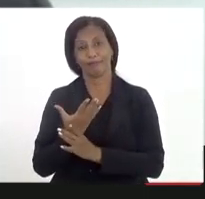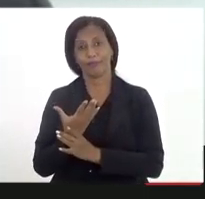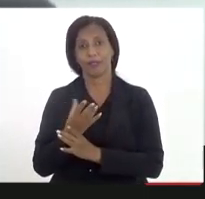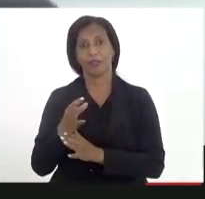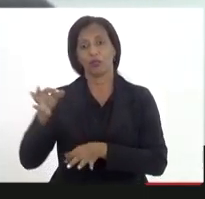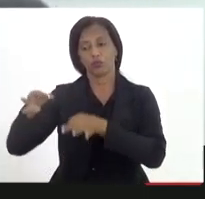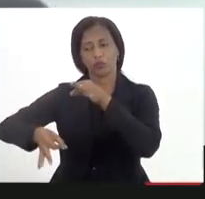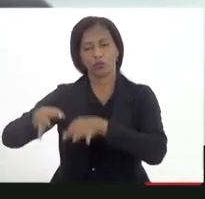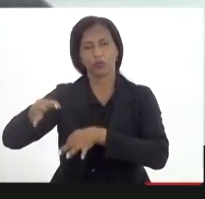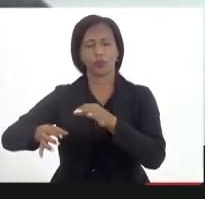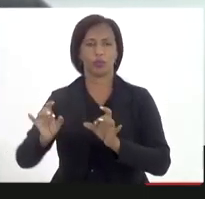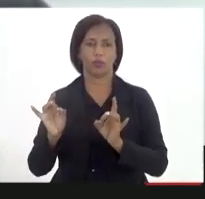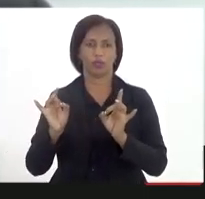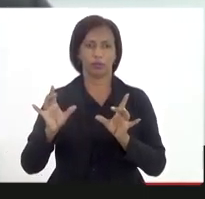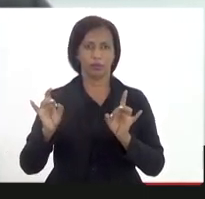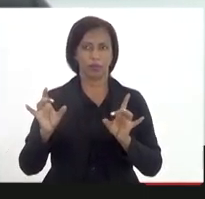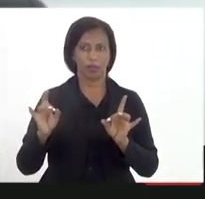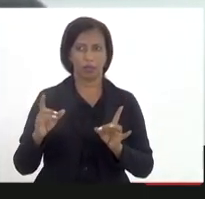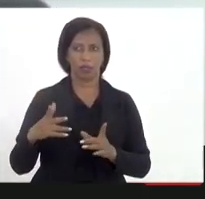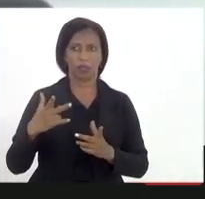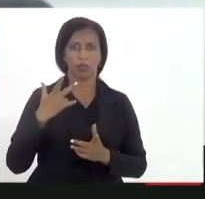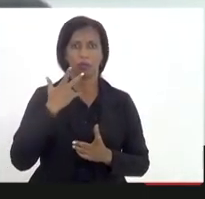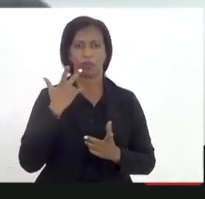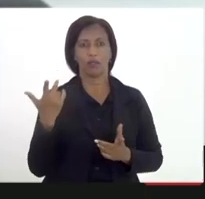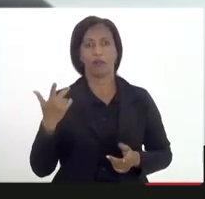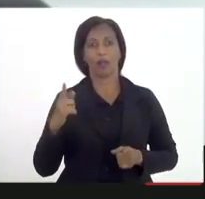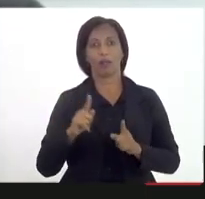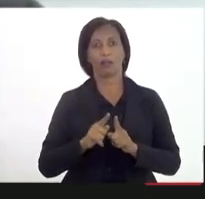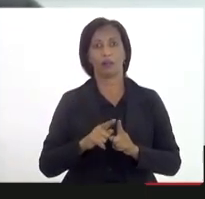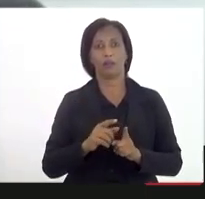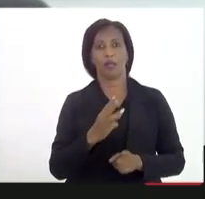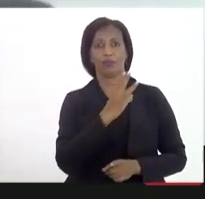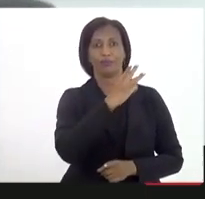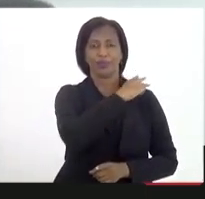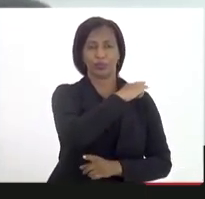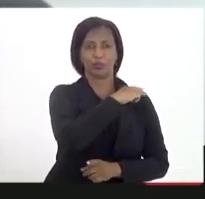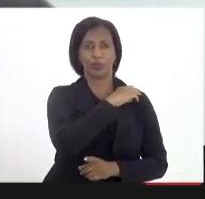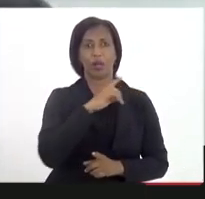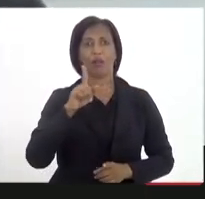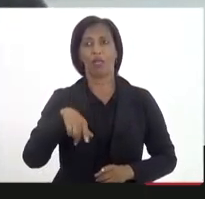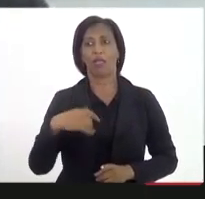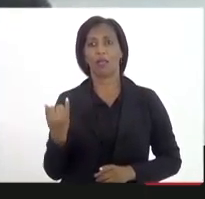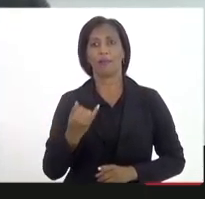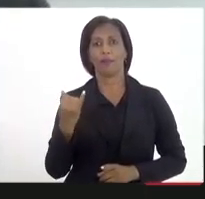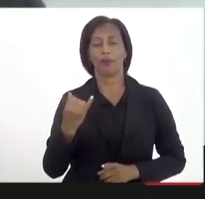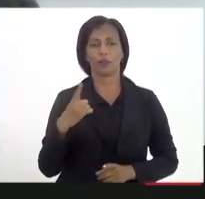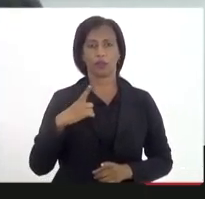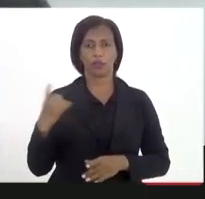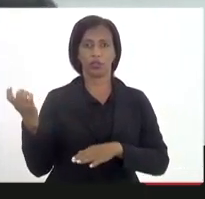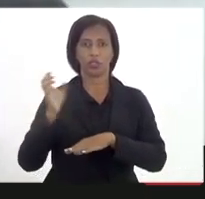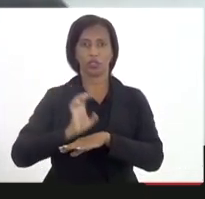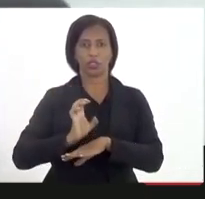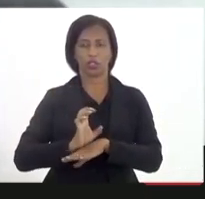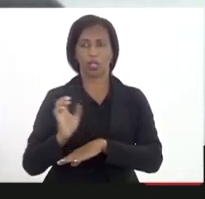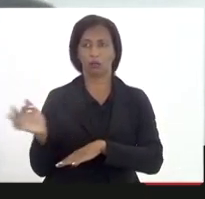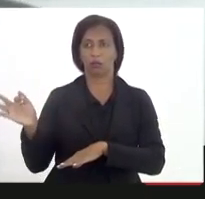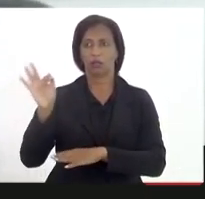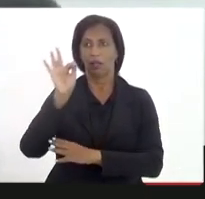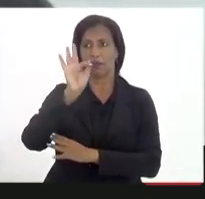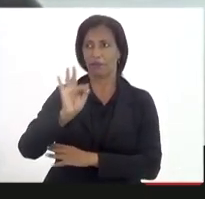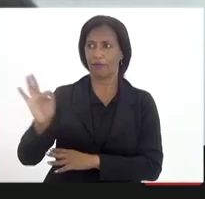uma Justiça especializada sobretudo No que diz respeito ao segundo grau Então esse é um tema importante é a Estados da Federação